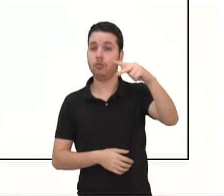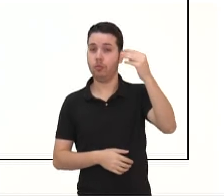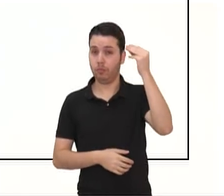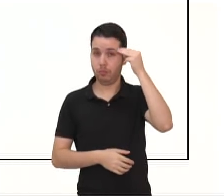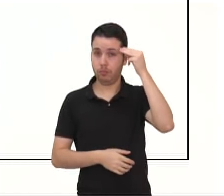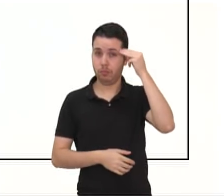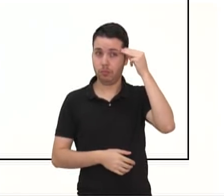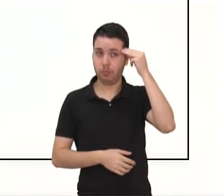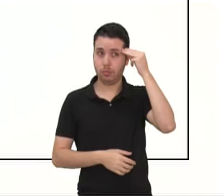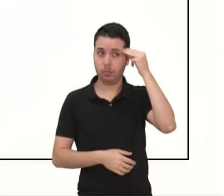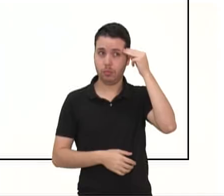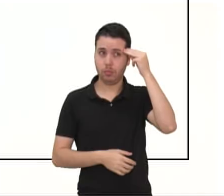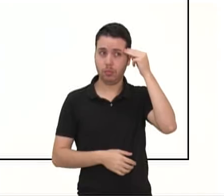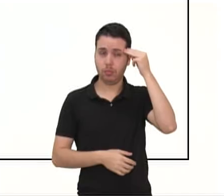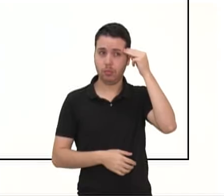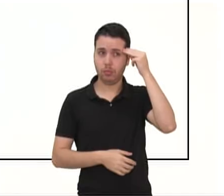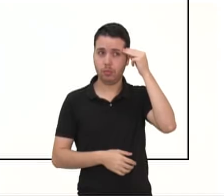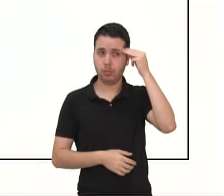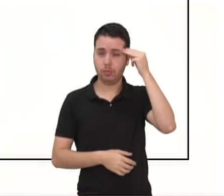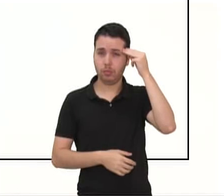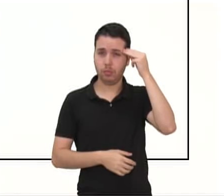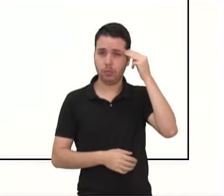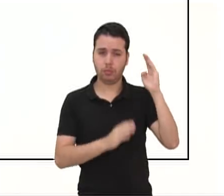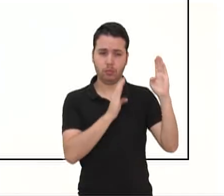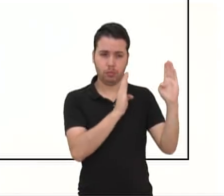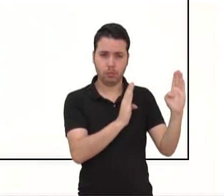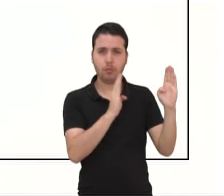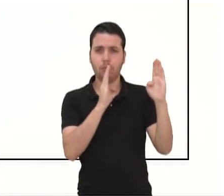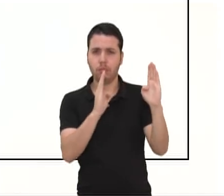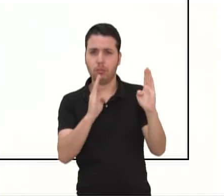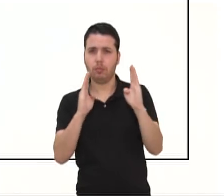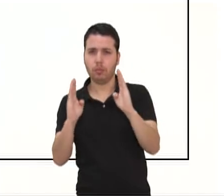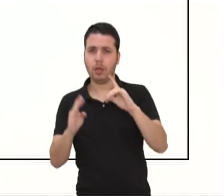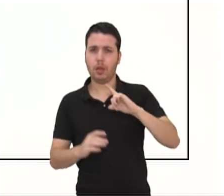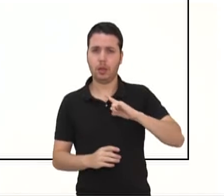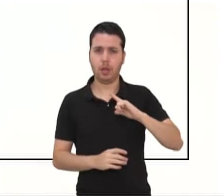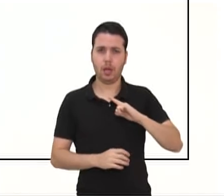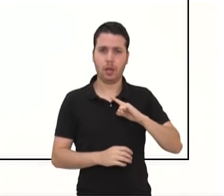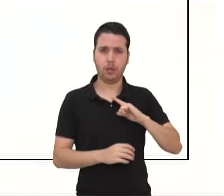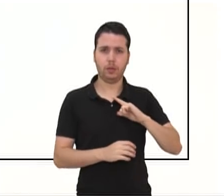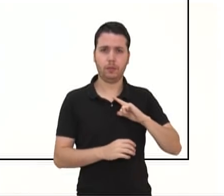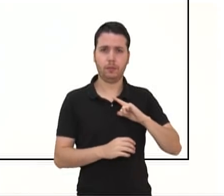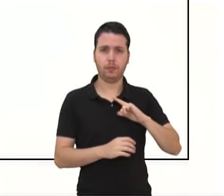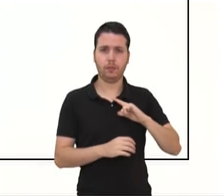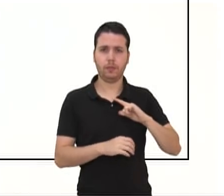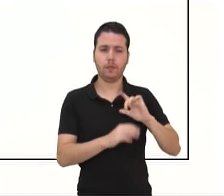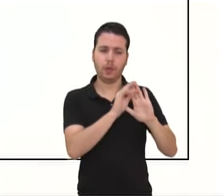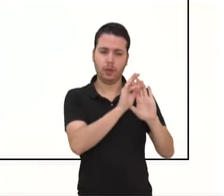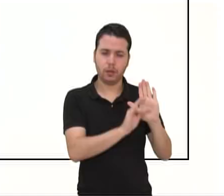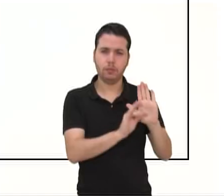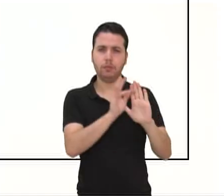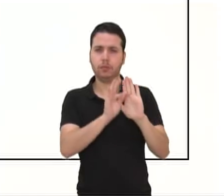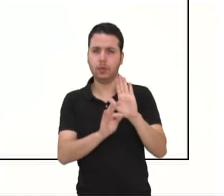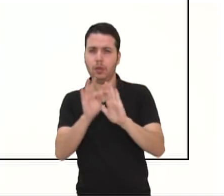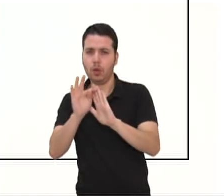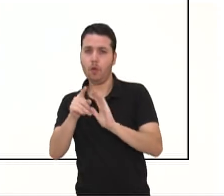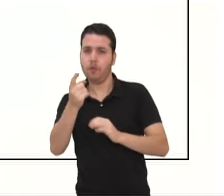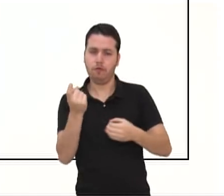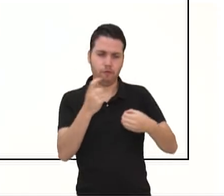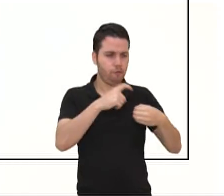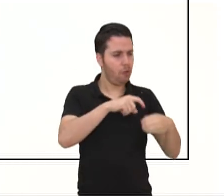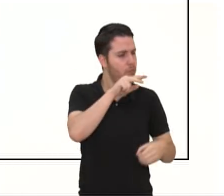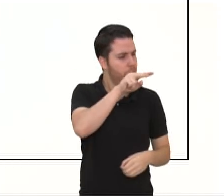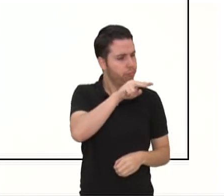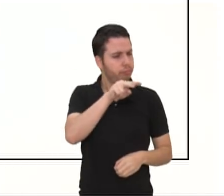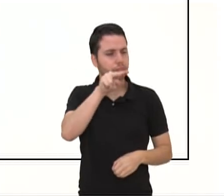deixar um pouquinho, em cada momento, uma parte da tela, para você voltar lá e conferir,